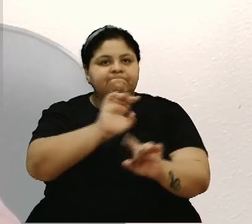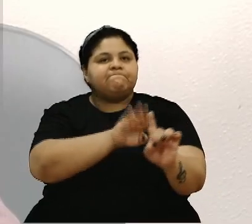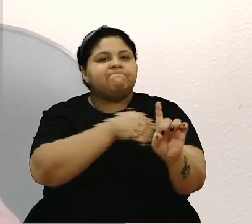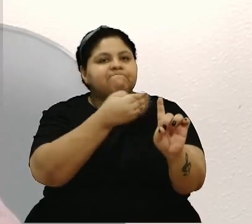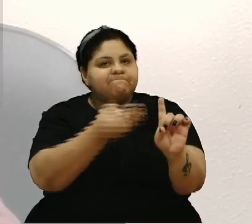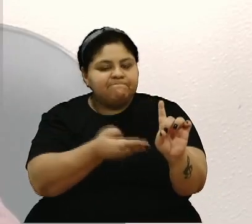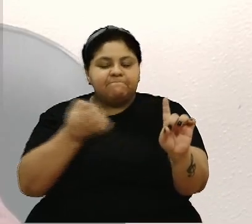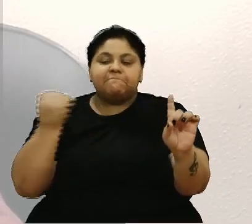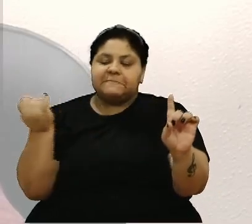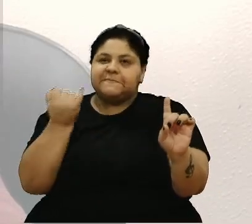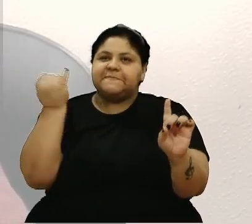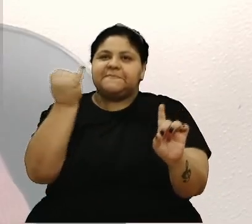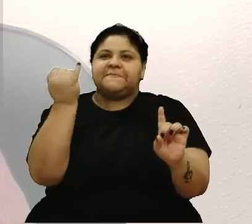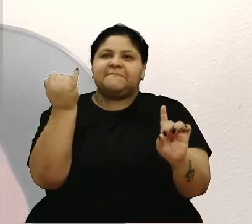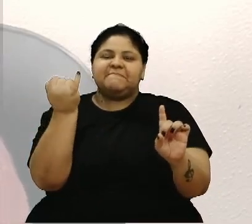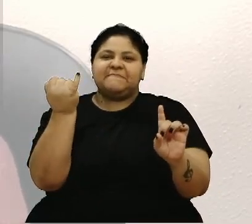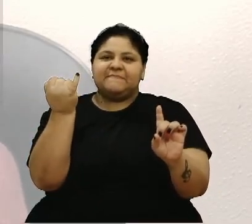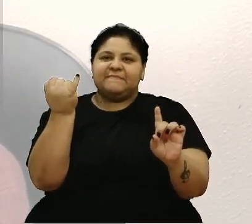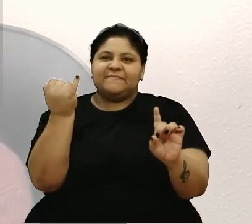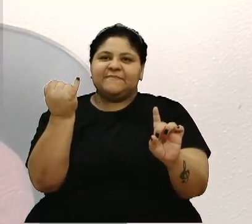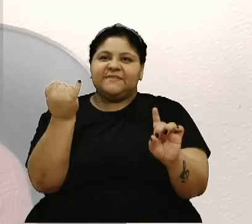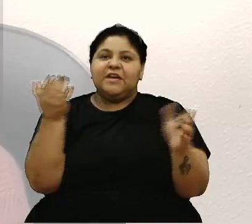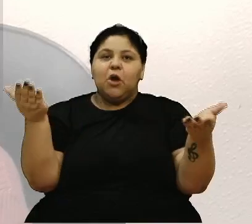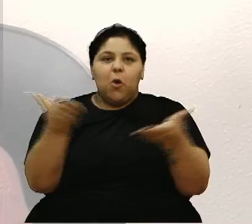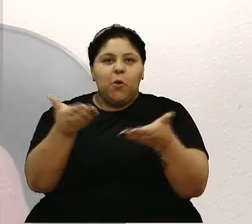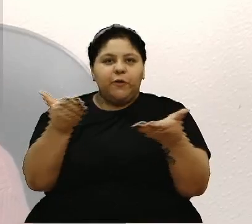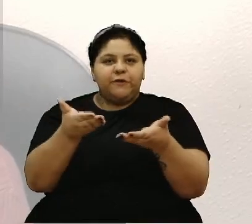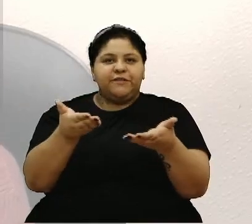super importante e estou aqui